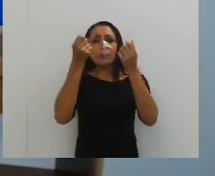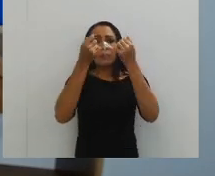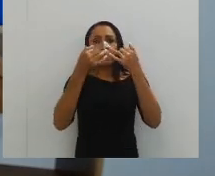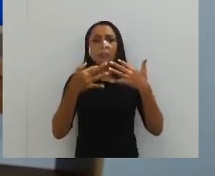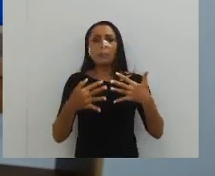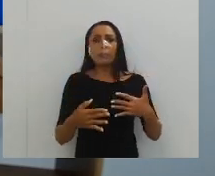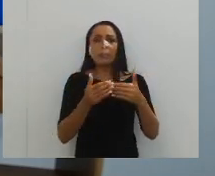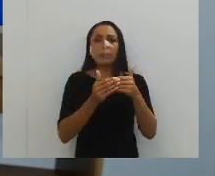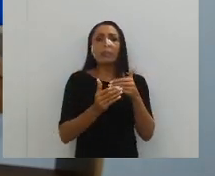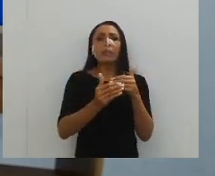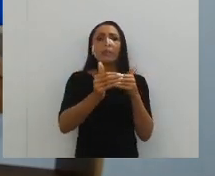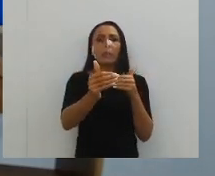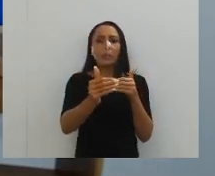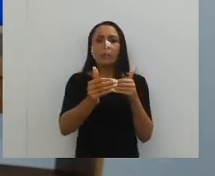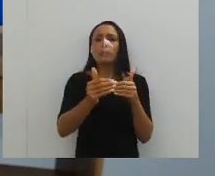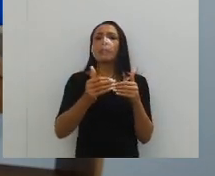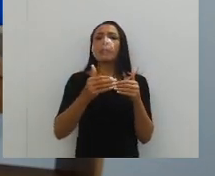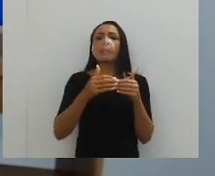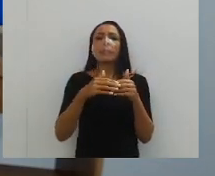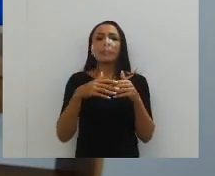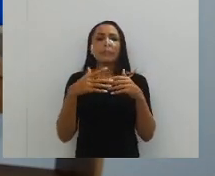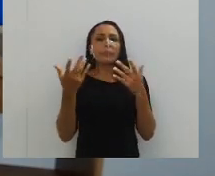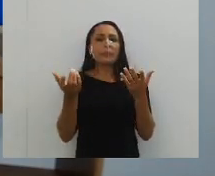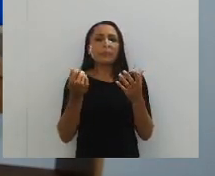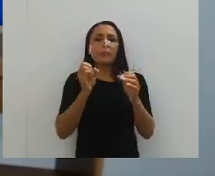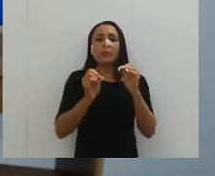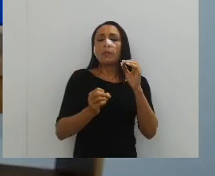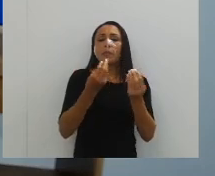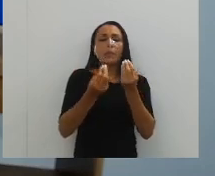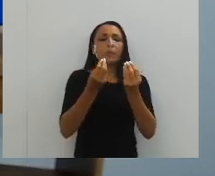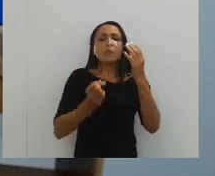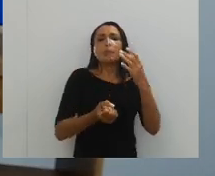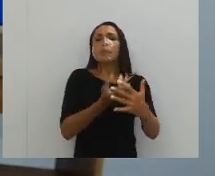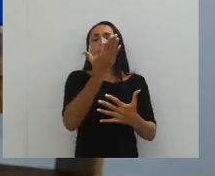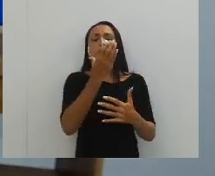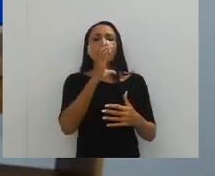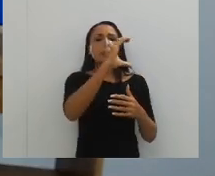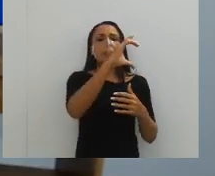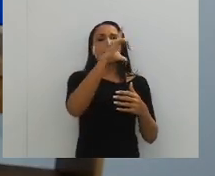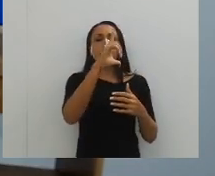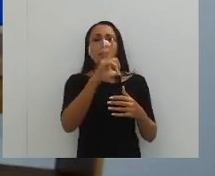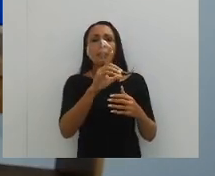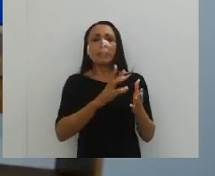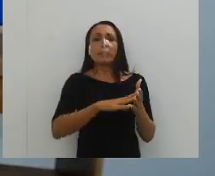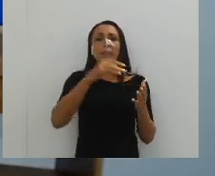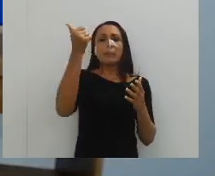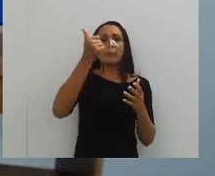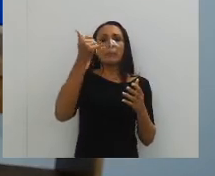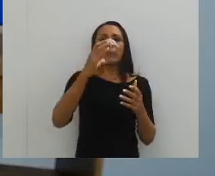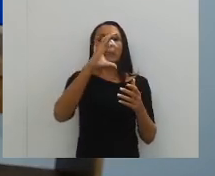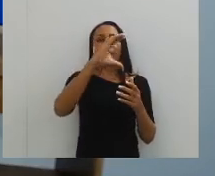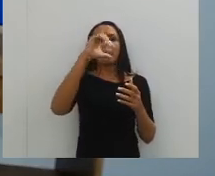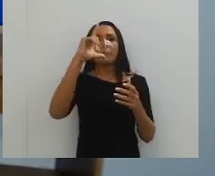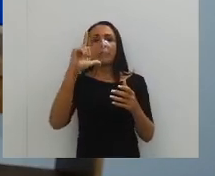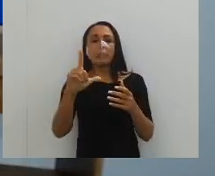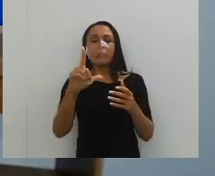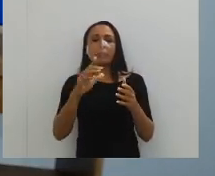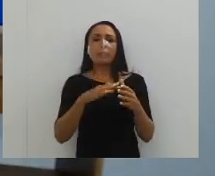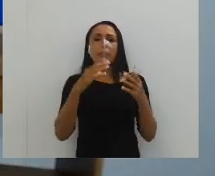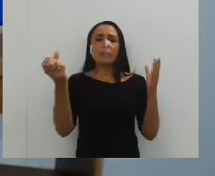quem começou a taxonomia, quem fez a primeira classificação, quais foram as primeiras classificações, quais foram as